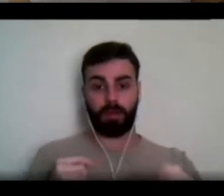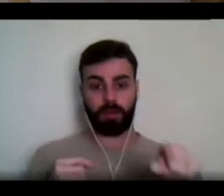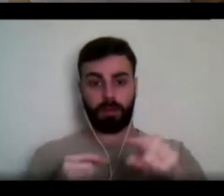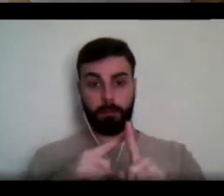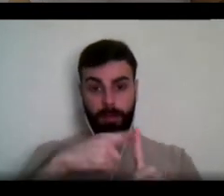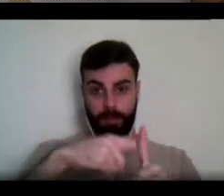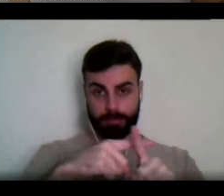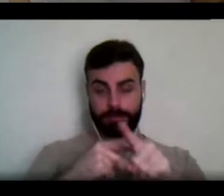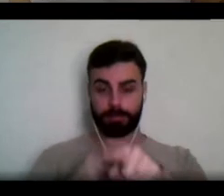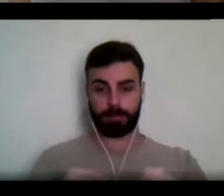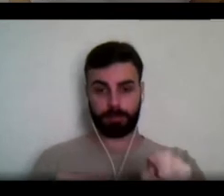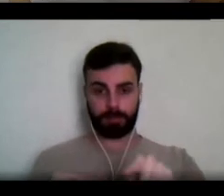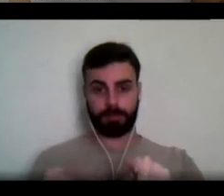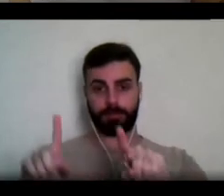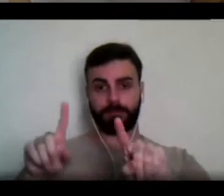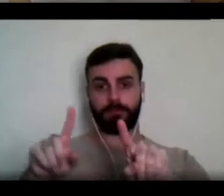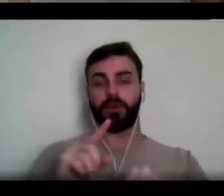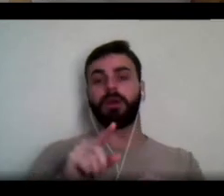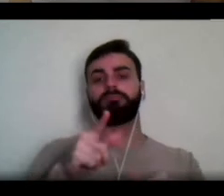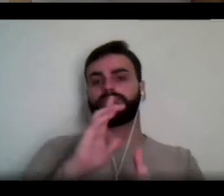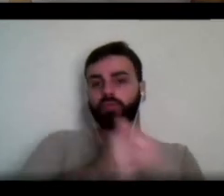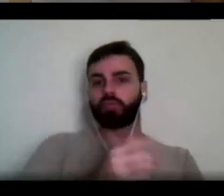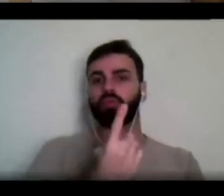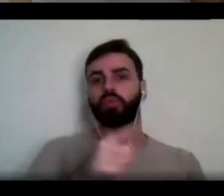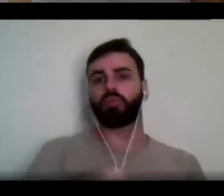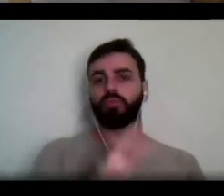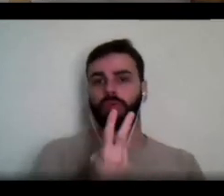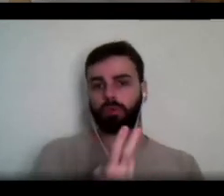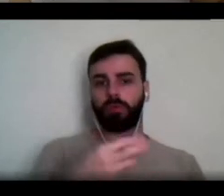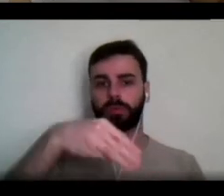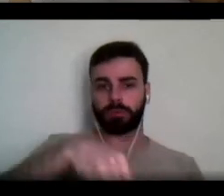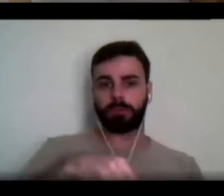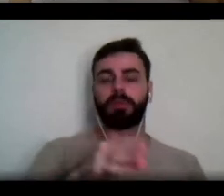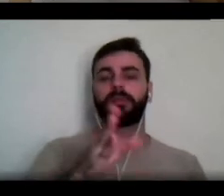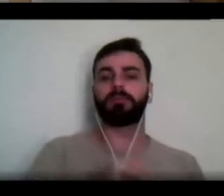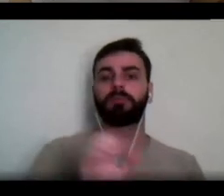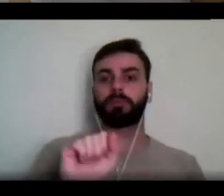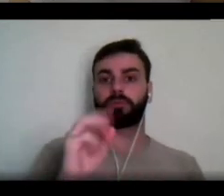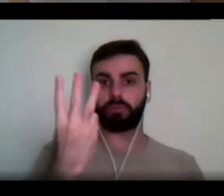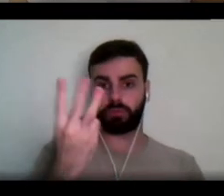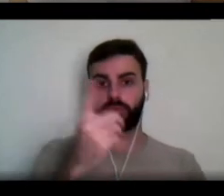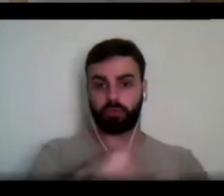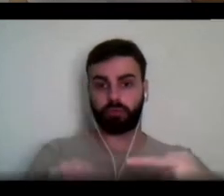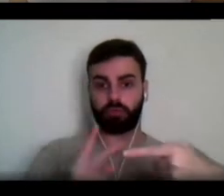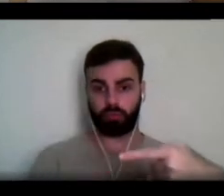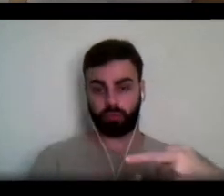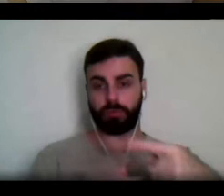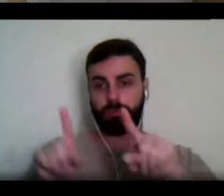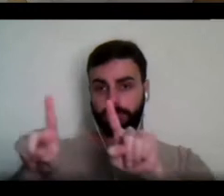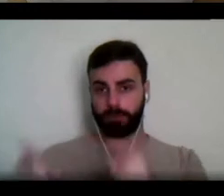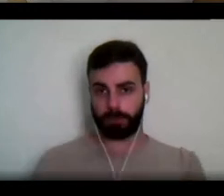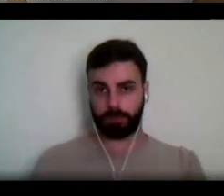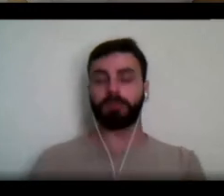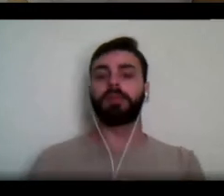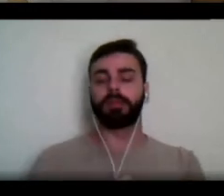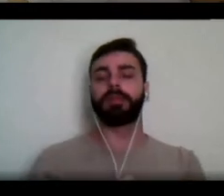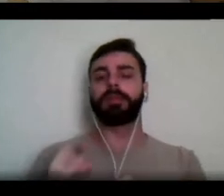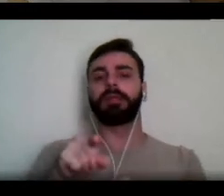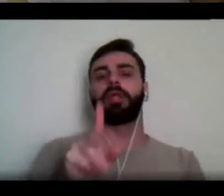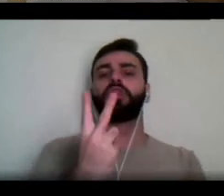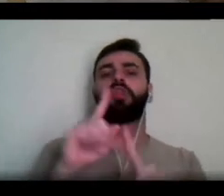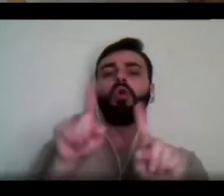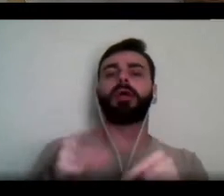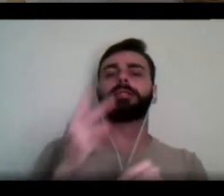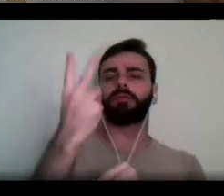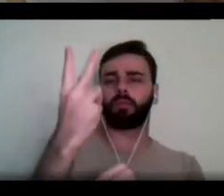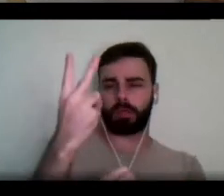1,2 metros por segundo ao cubo sobre 2 vezes T2 ao quadrado. T2 ao quadrado,